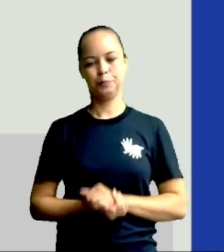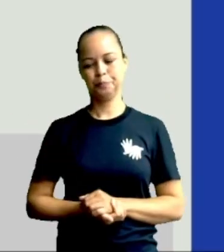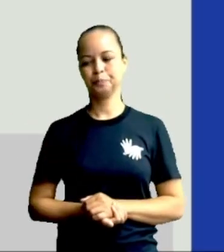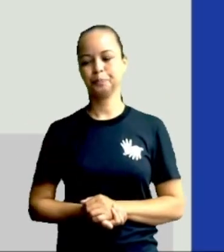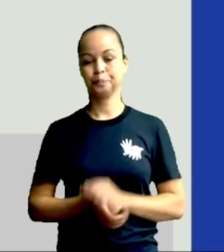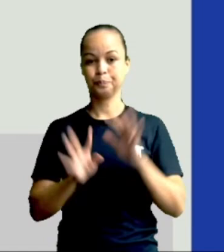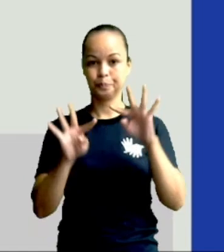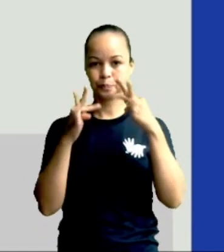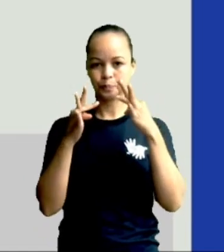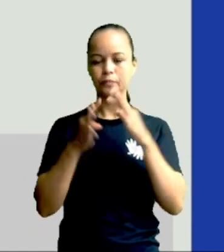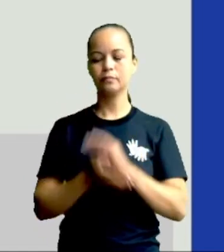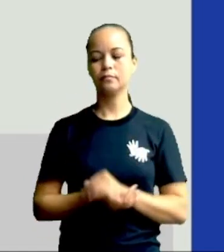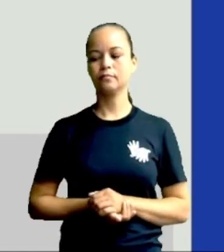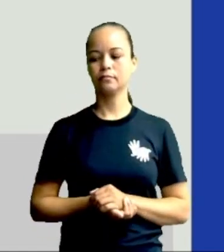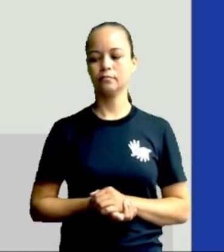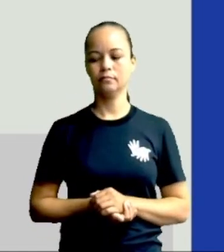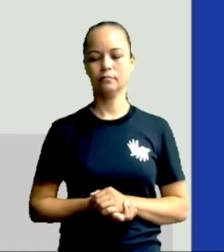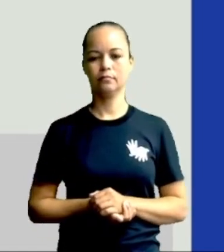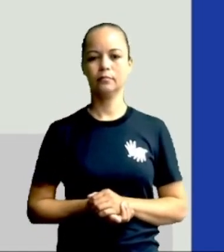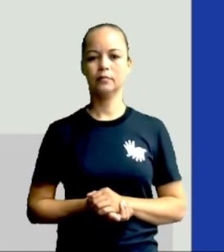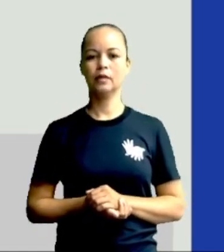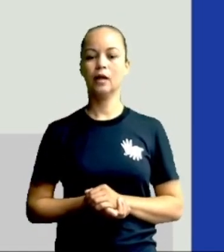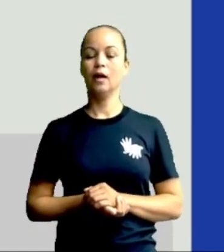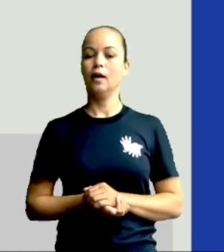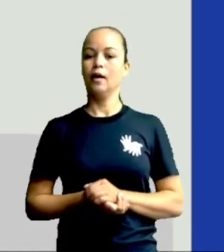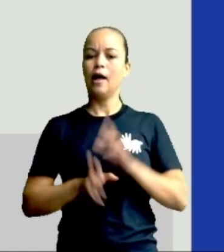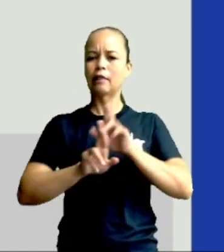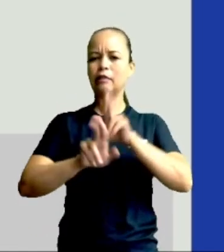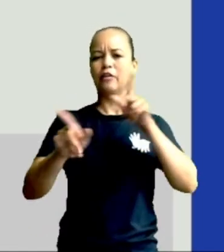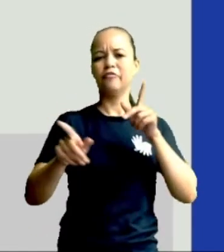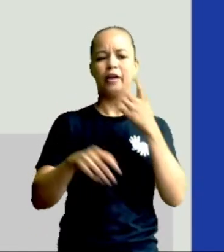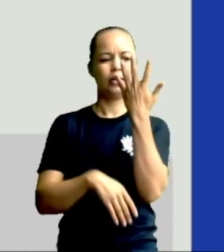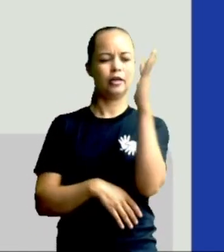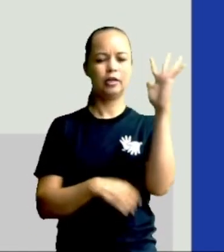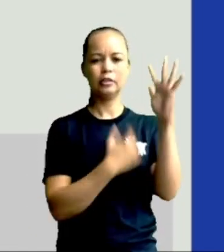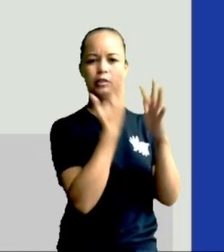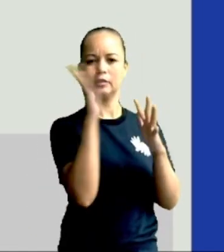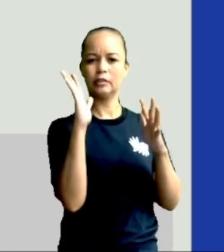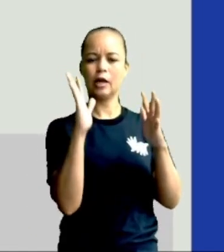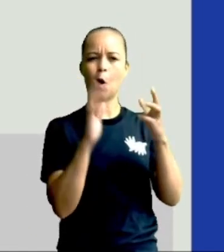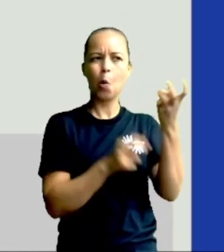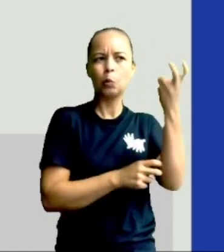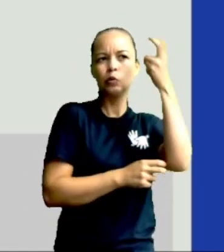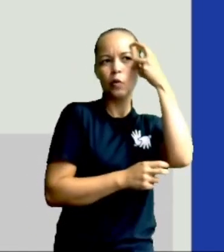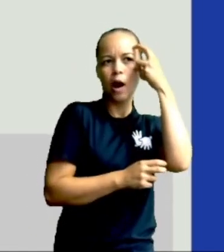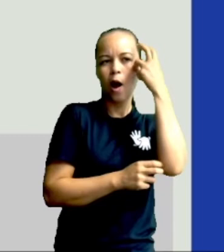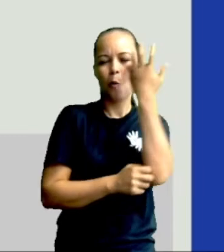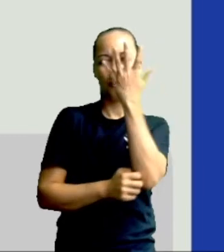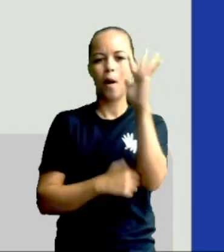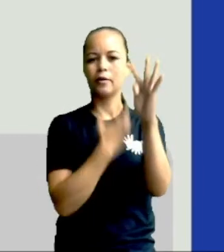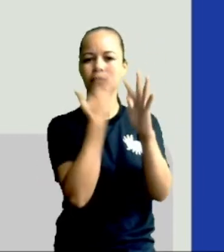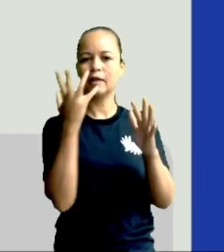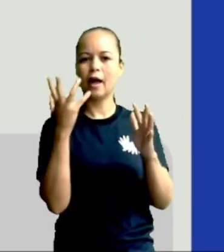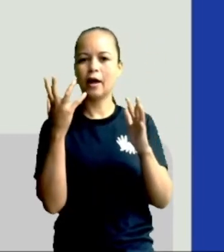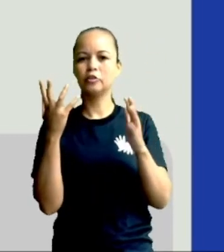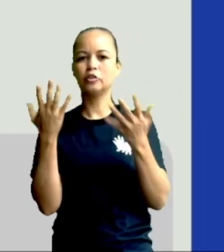atenção. Qual a diferença entre paisagem cultural e natural, minha gente?